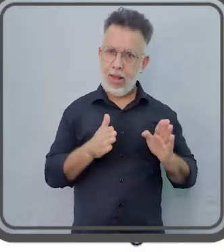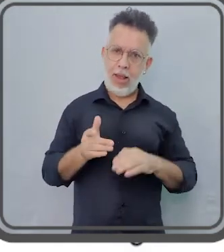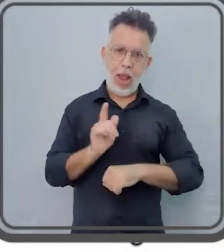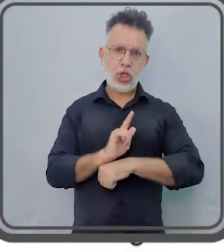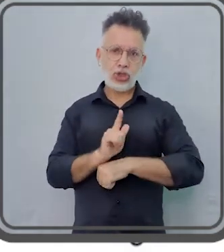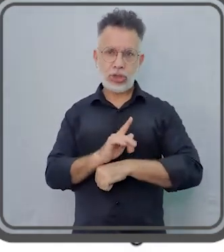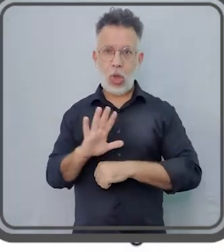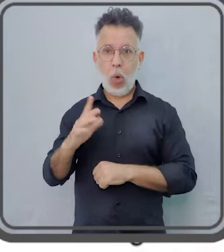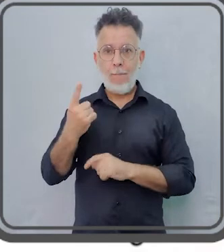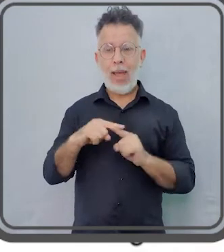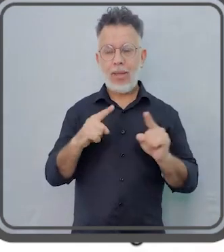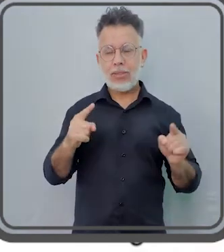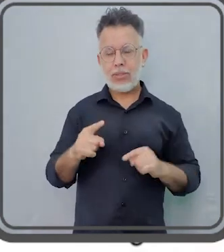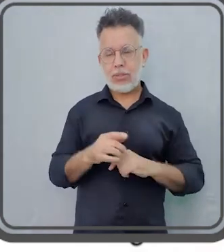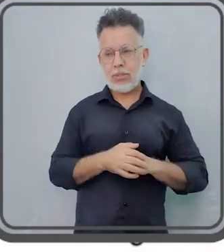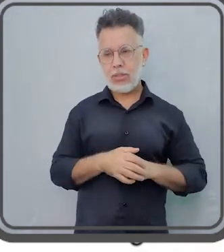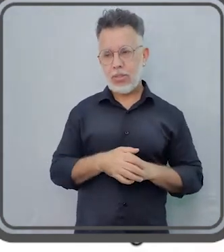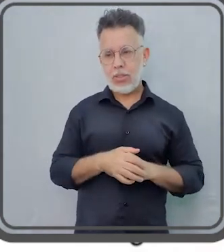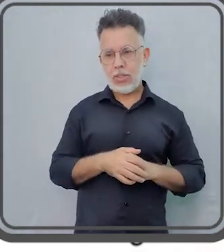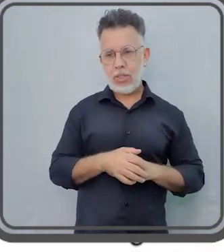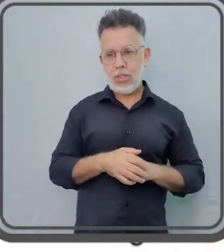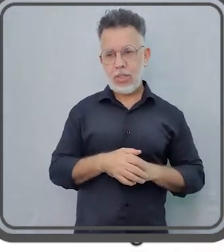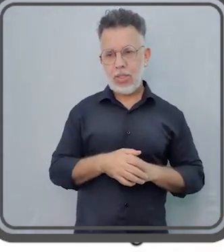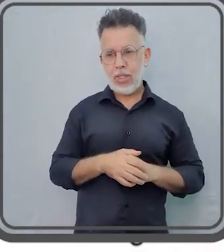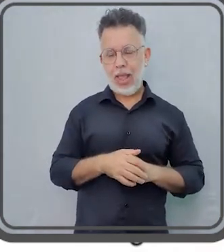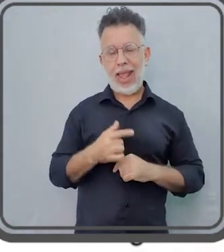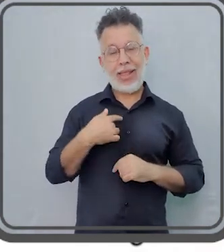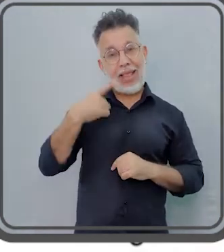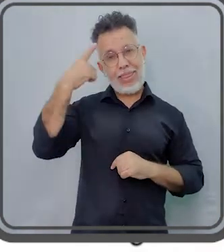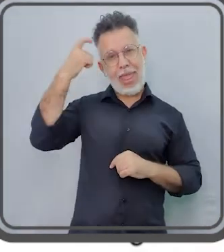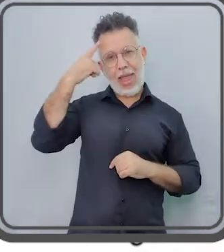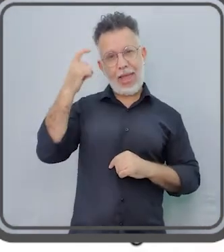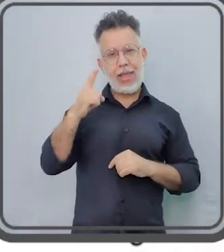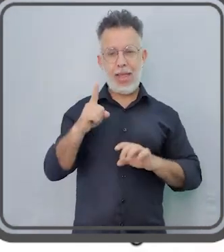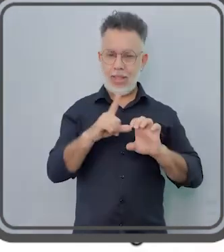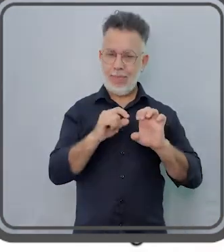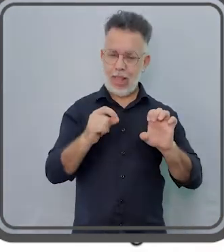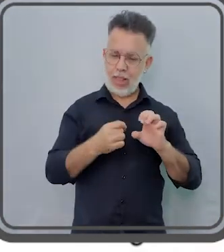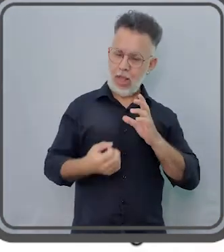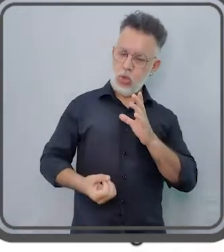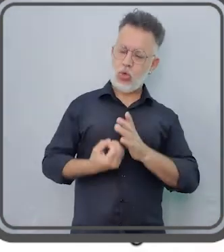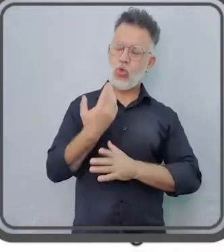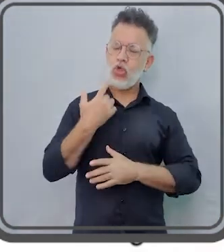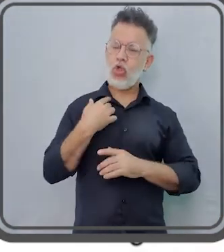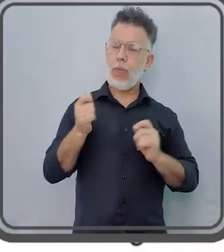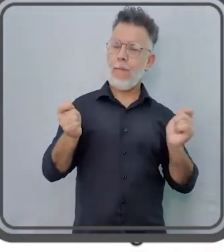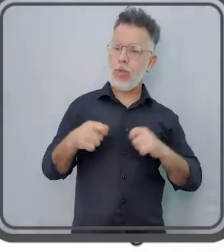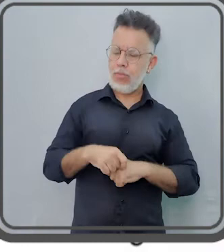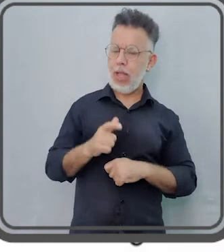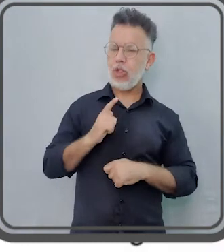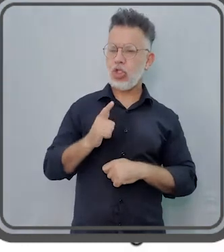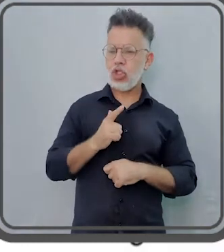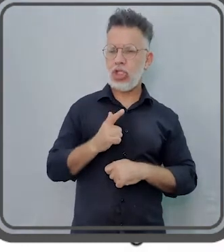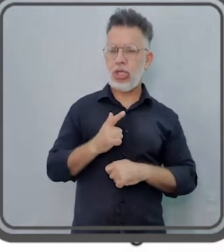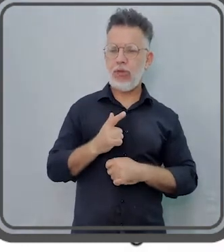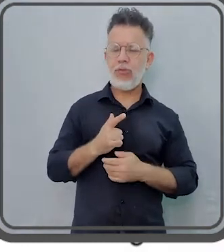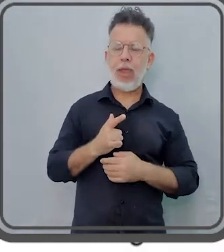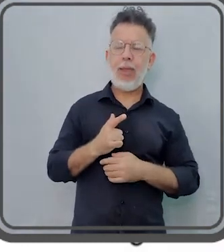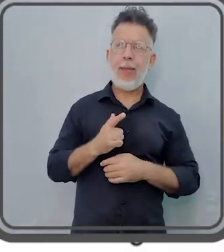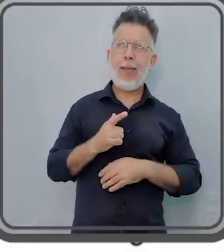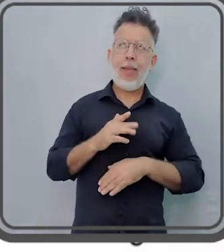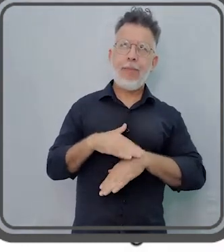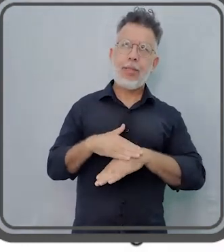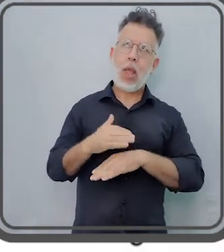eu essa ideia de empreender veio de uma possibilidade que eu tive de passar um tempo fora, conhecer esse mercado